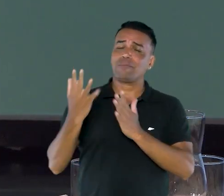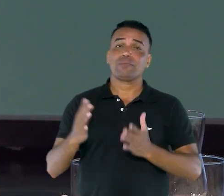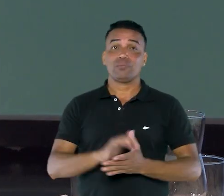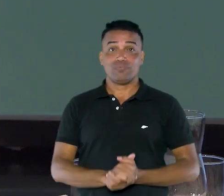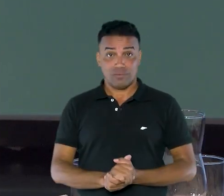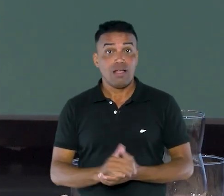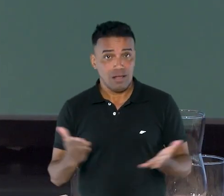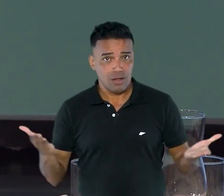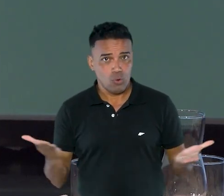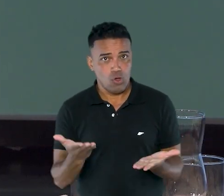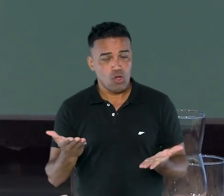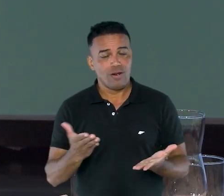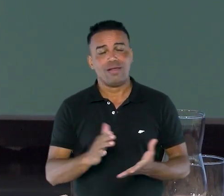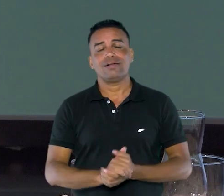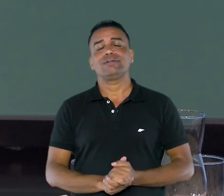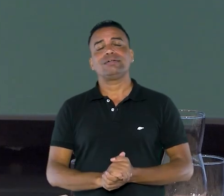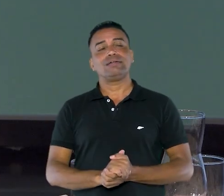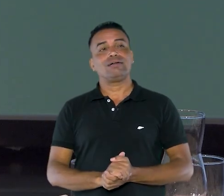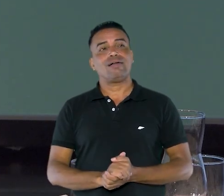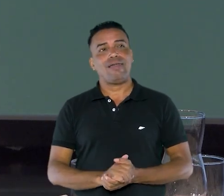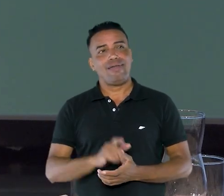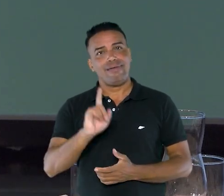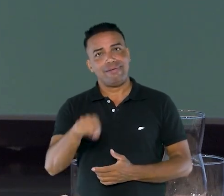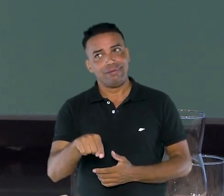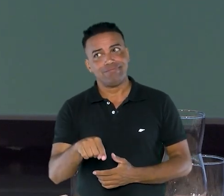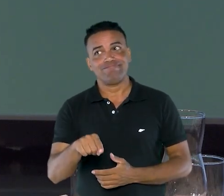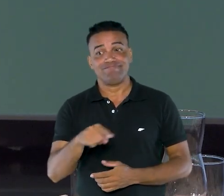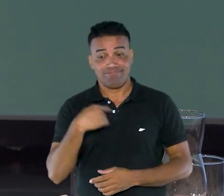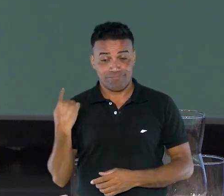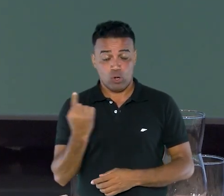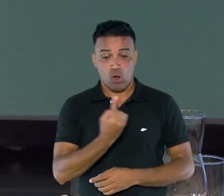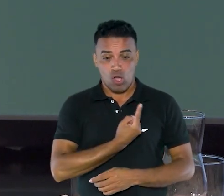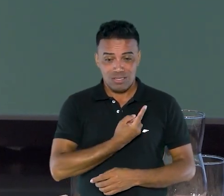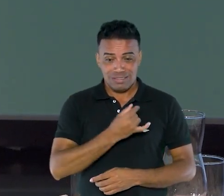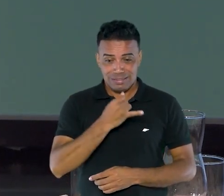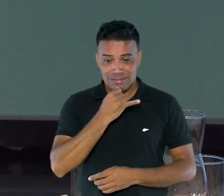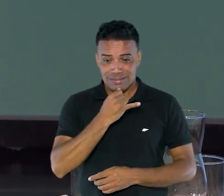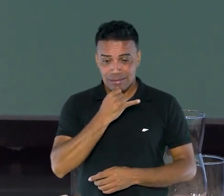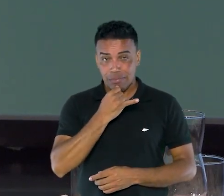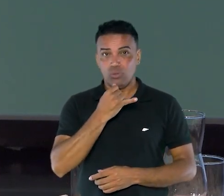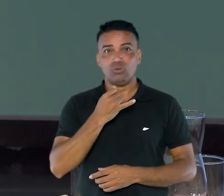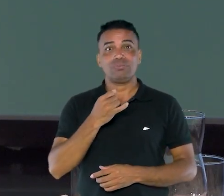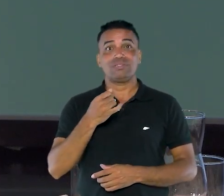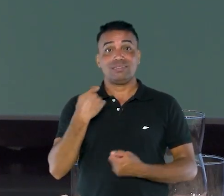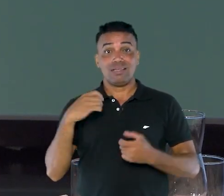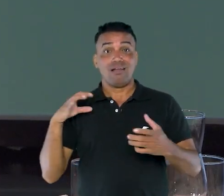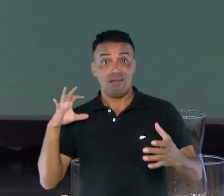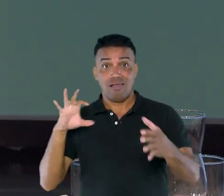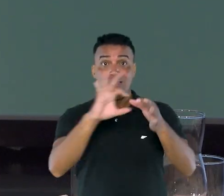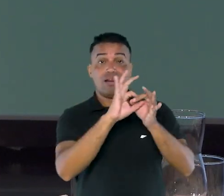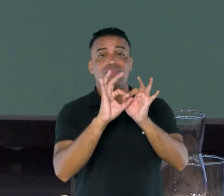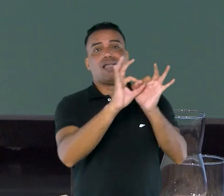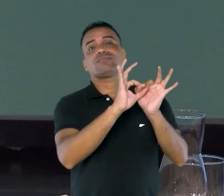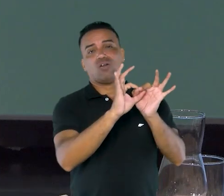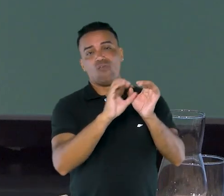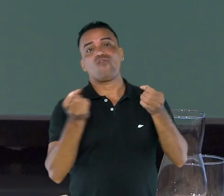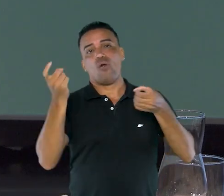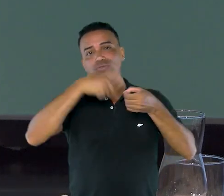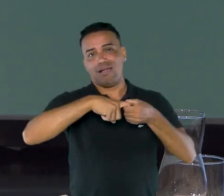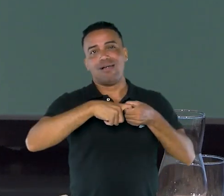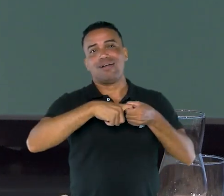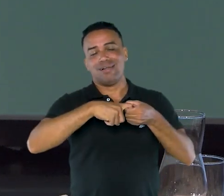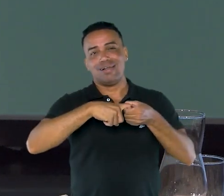Agora, assim, sem dúvida, né? A gente tem que se reconectar. Parece que